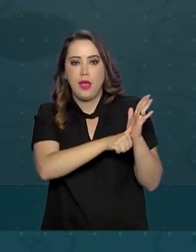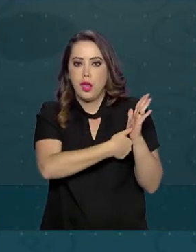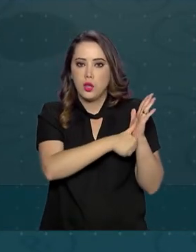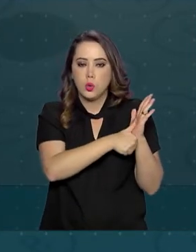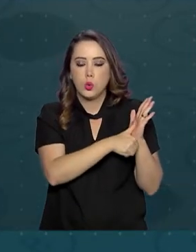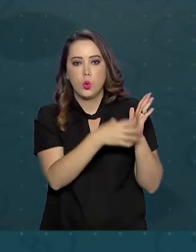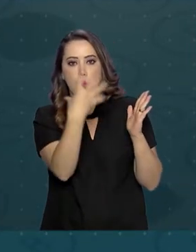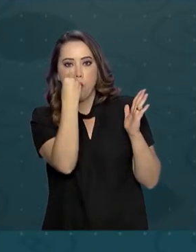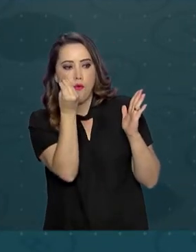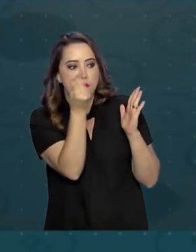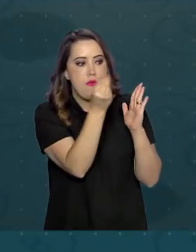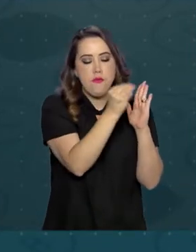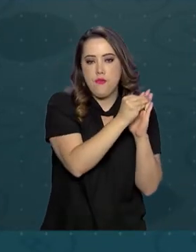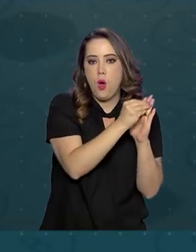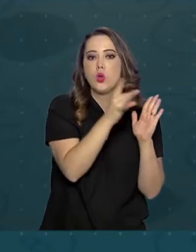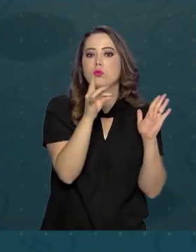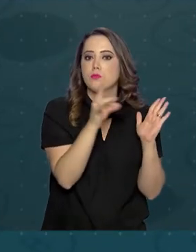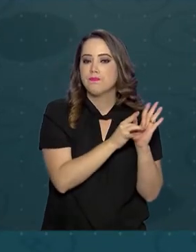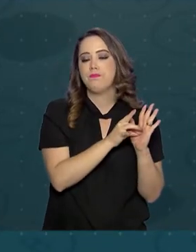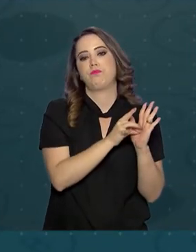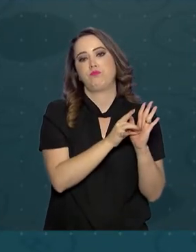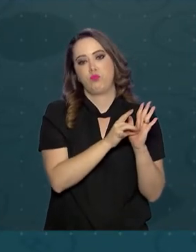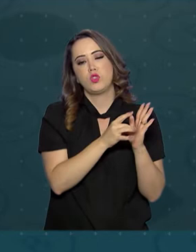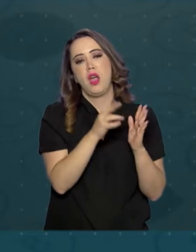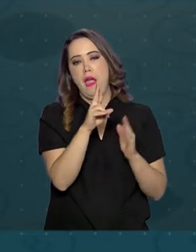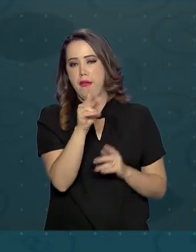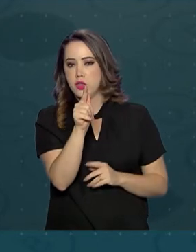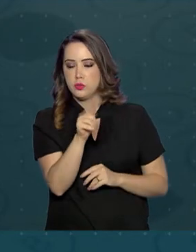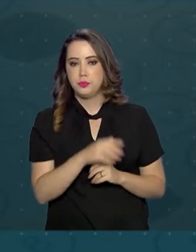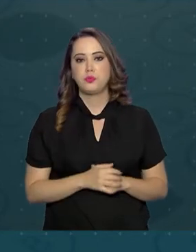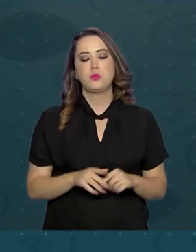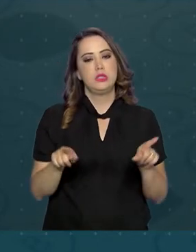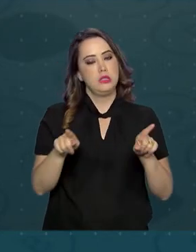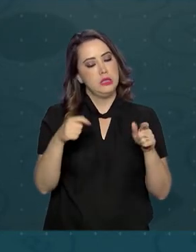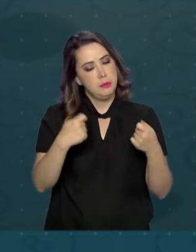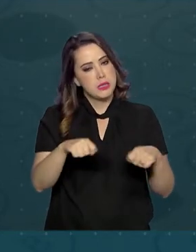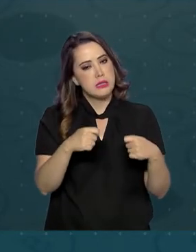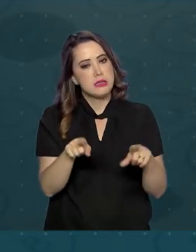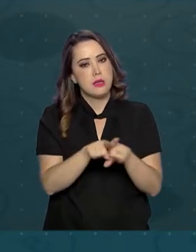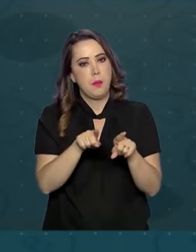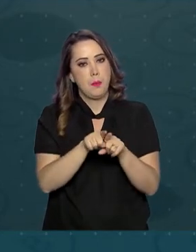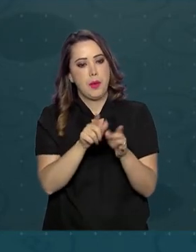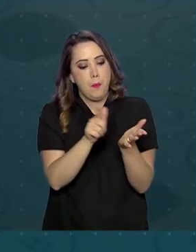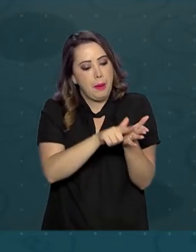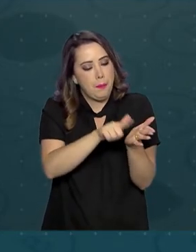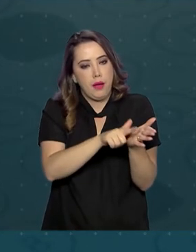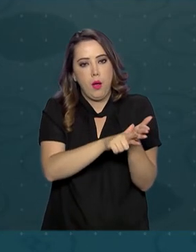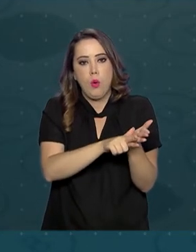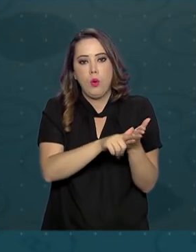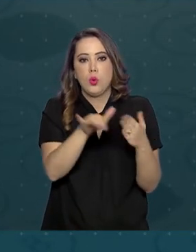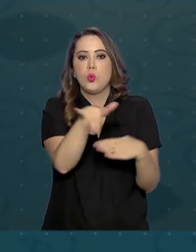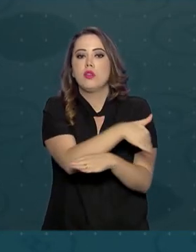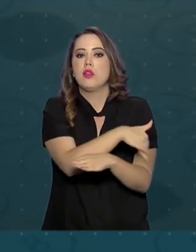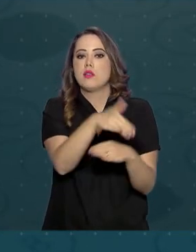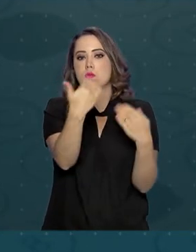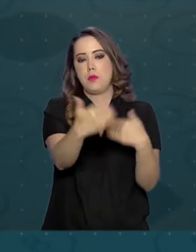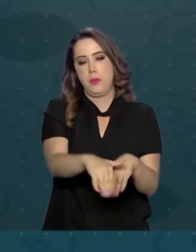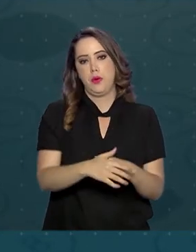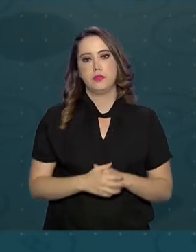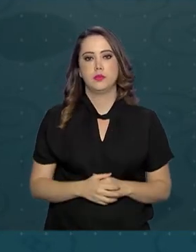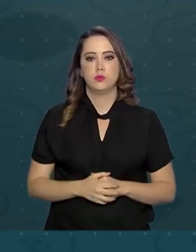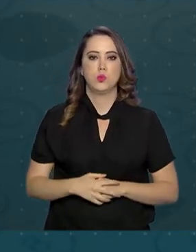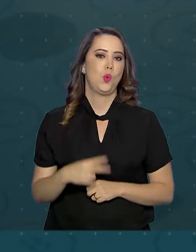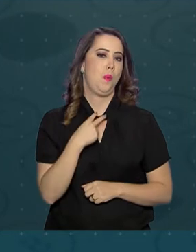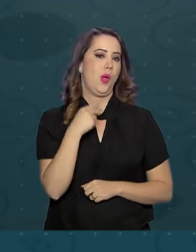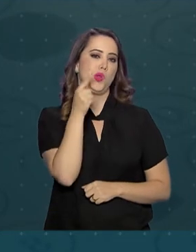original e com foto, como RG, e é aconselhável levar o cartão de confirmação de inscrição do ENEM. Está proibido